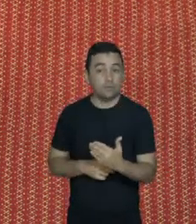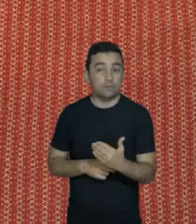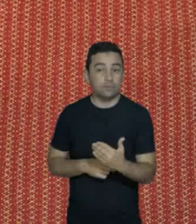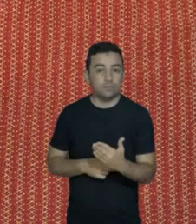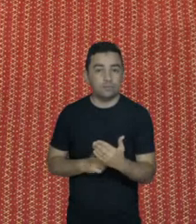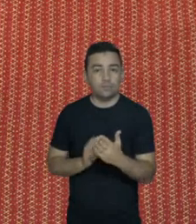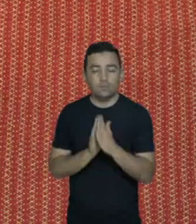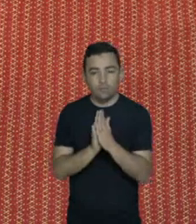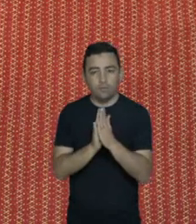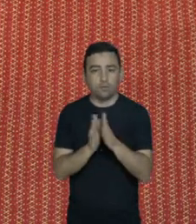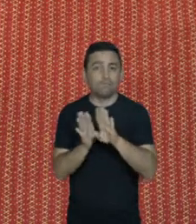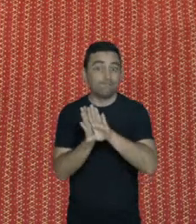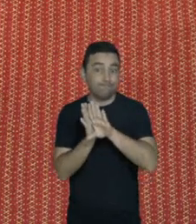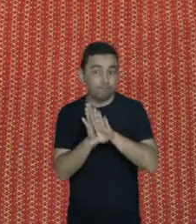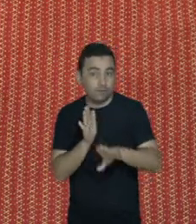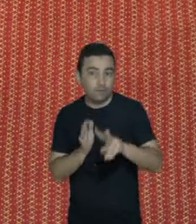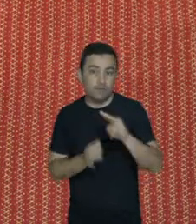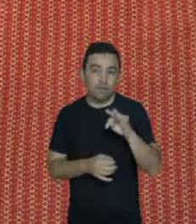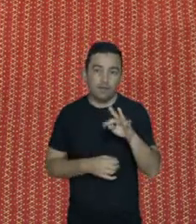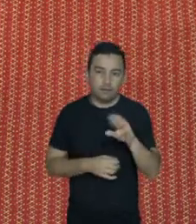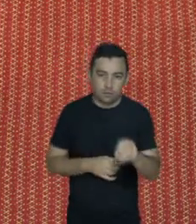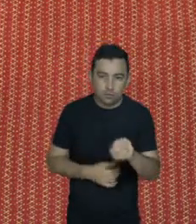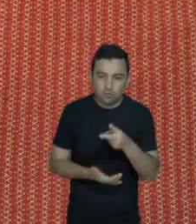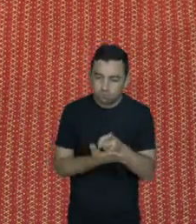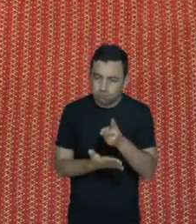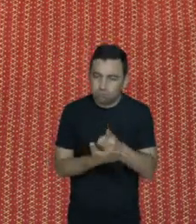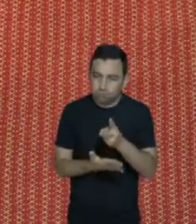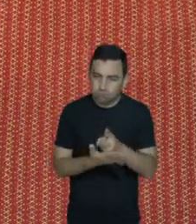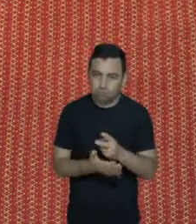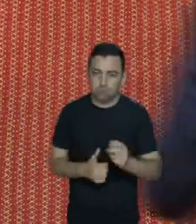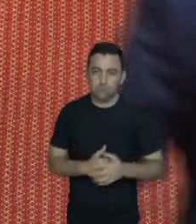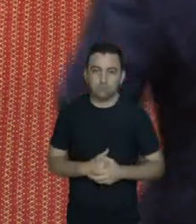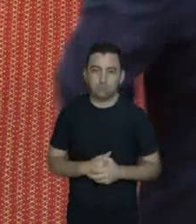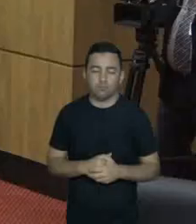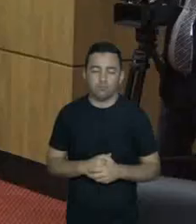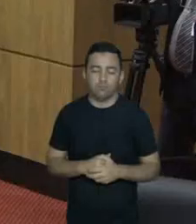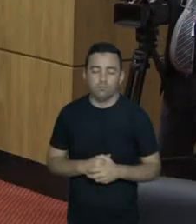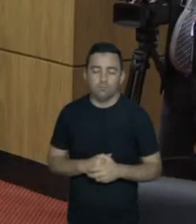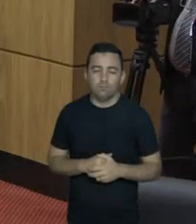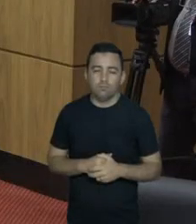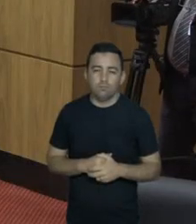a derrubada do veto e a manutenção desse projeto de lei. Obrigado.